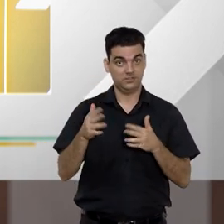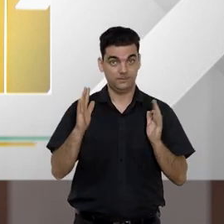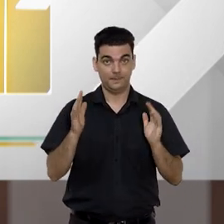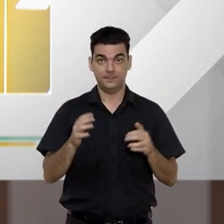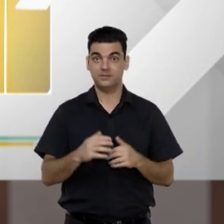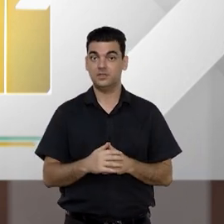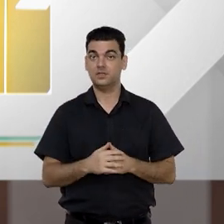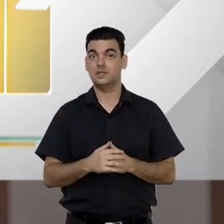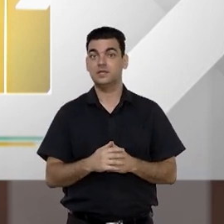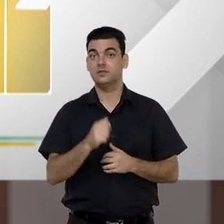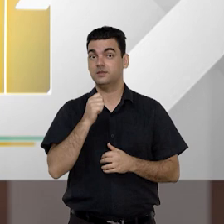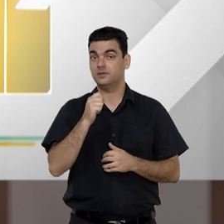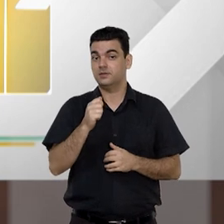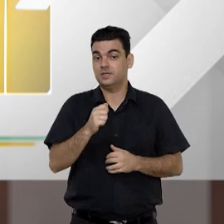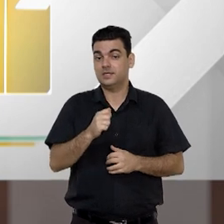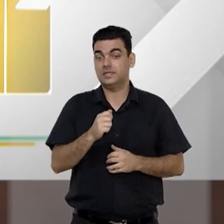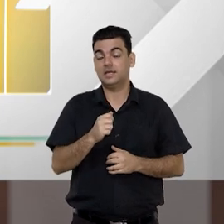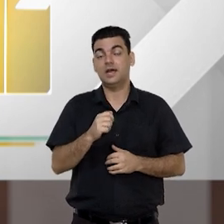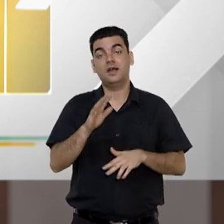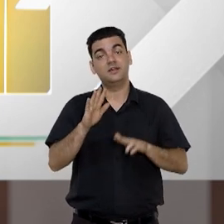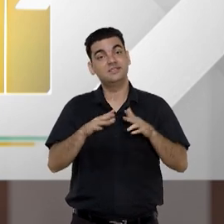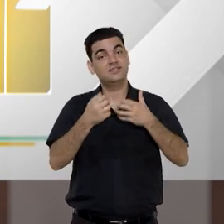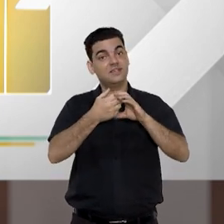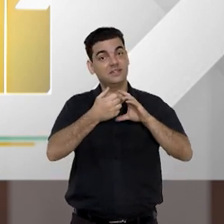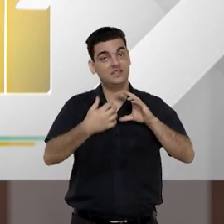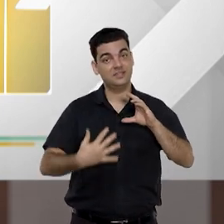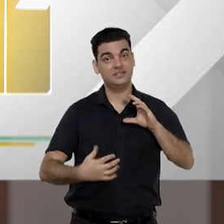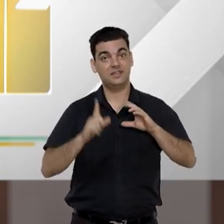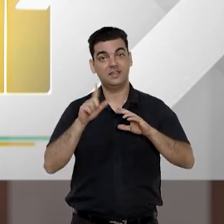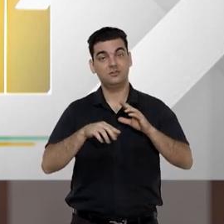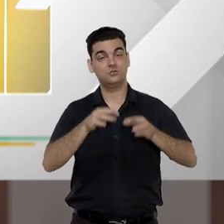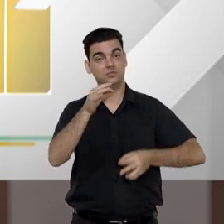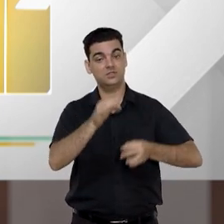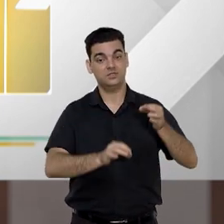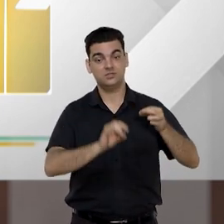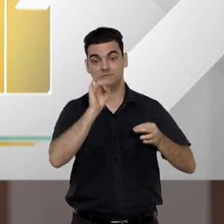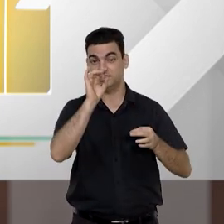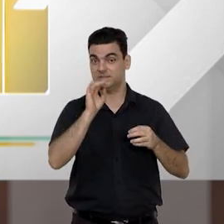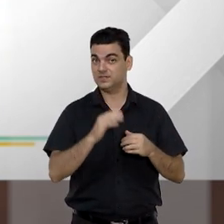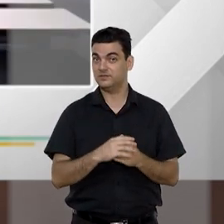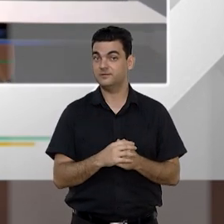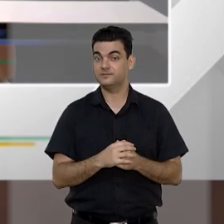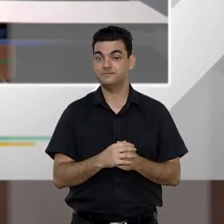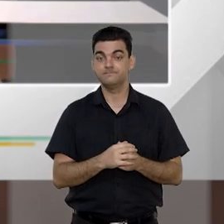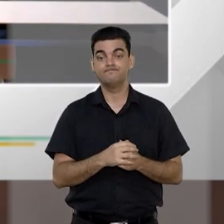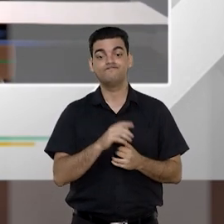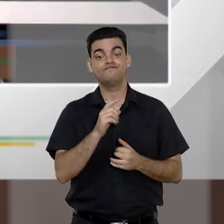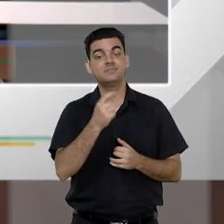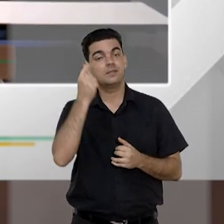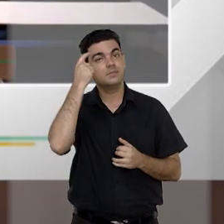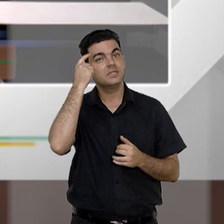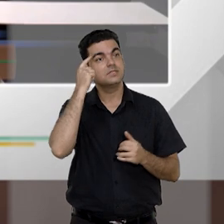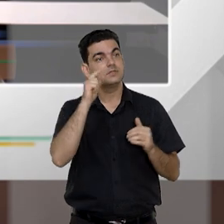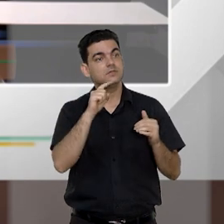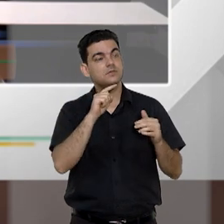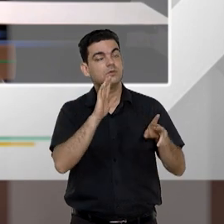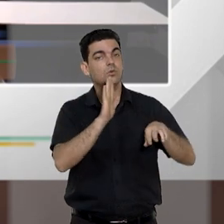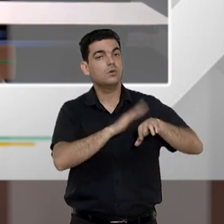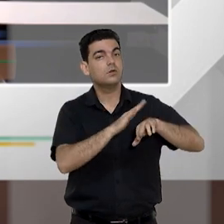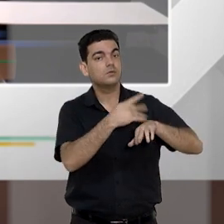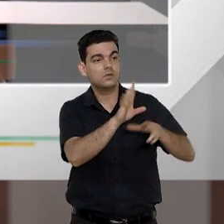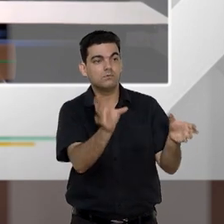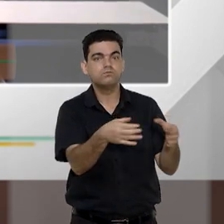Como eu falei lá no início da entrevista, né, uma das características dos juizados especiais é